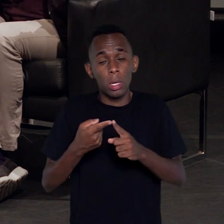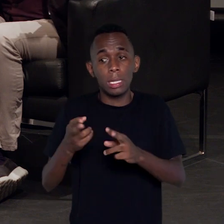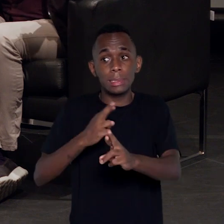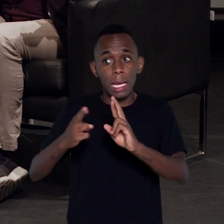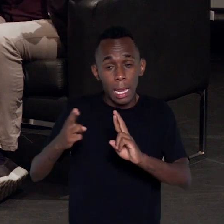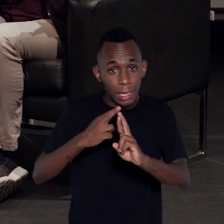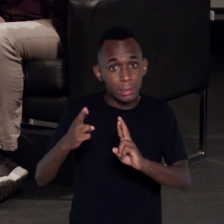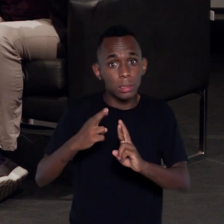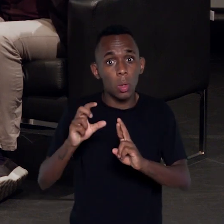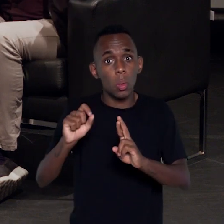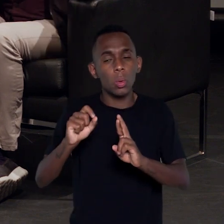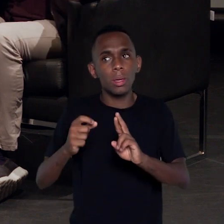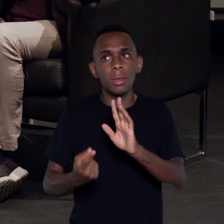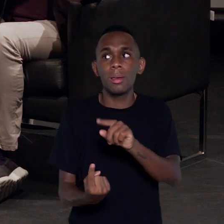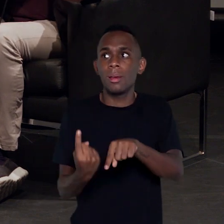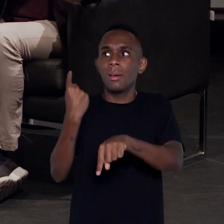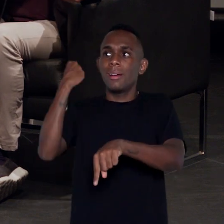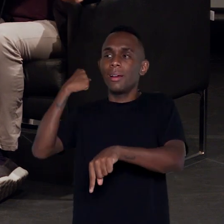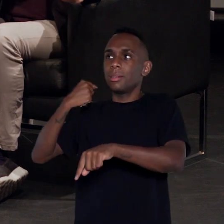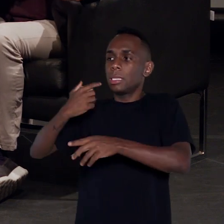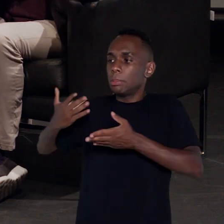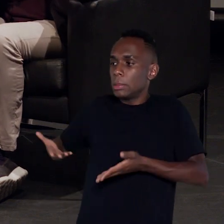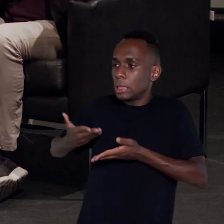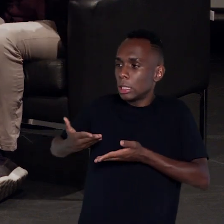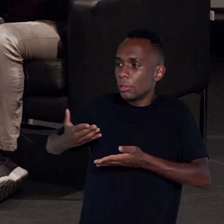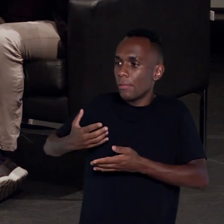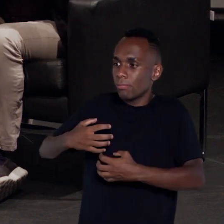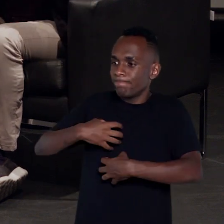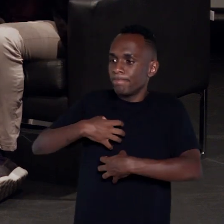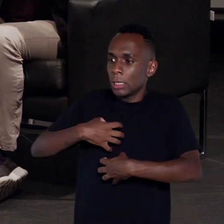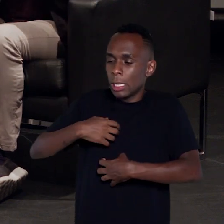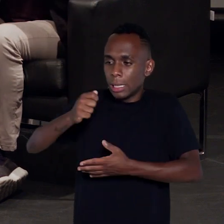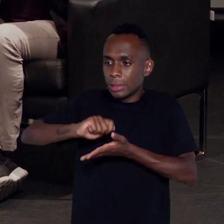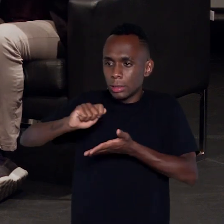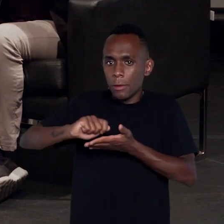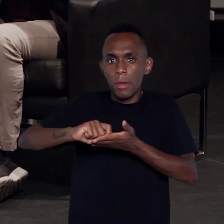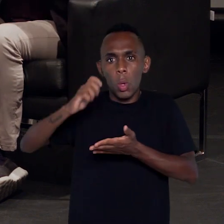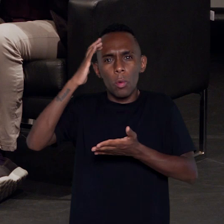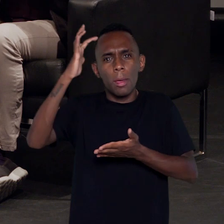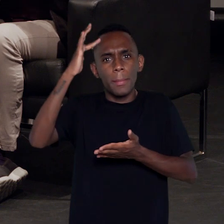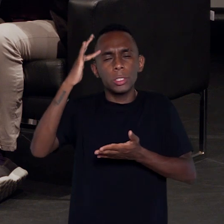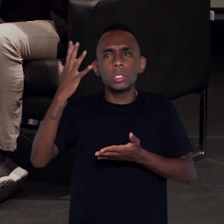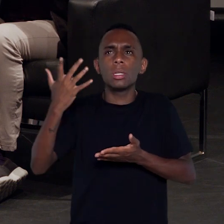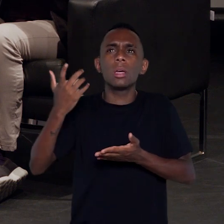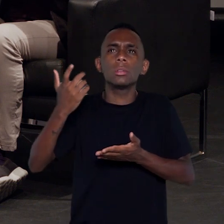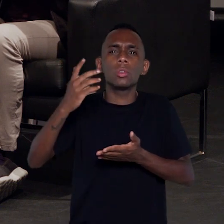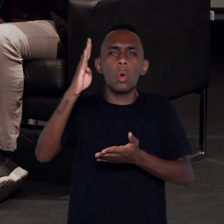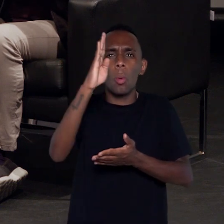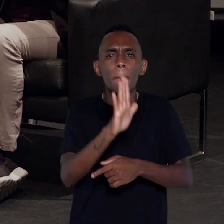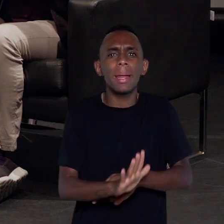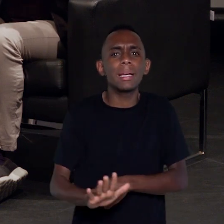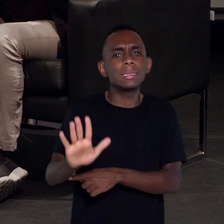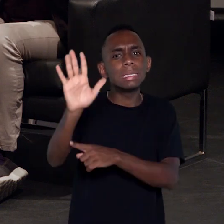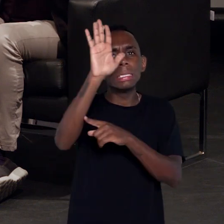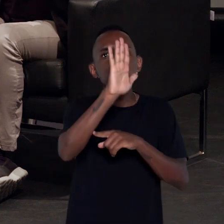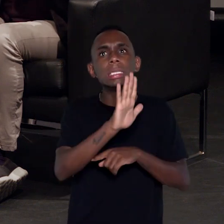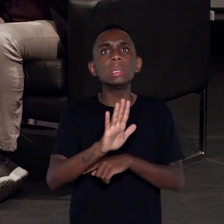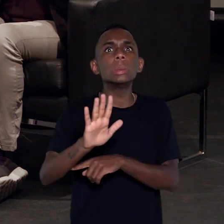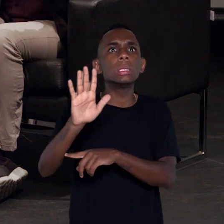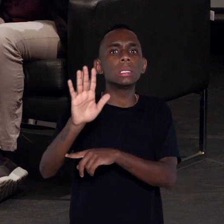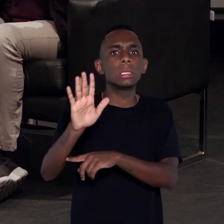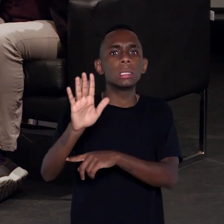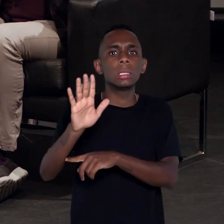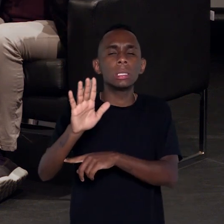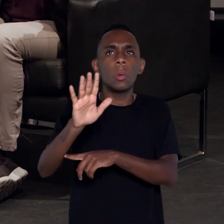história é justamente aquilo que me moveu a escrever. Eu fico imaginando o Brasil, essa imensidão, né?